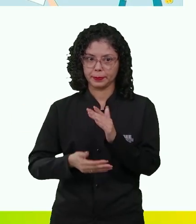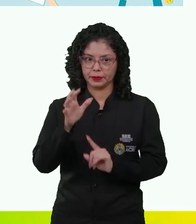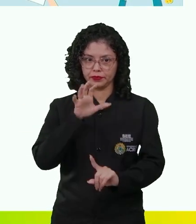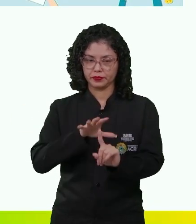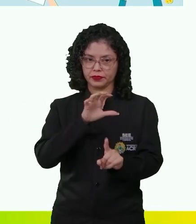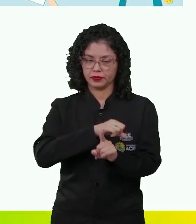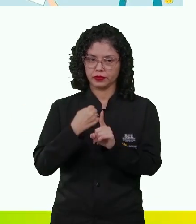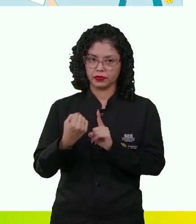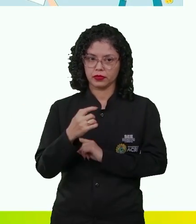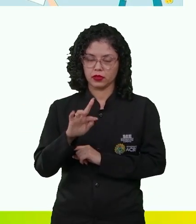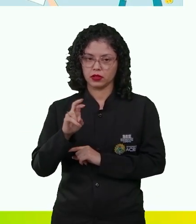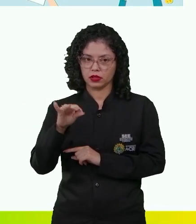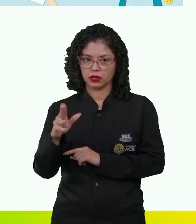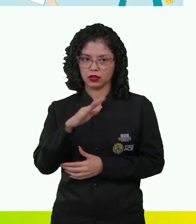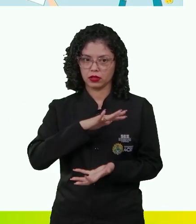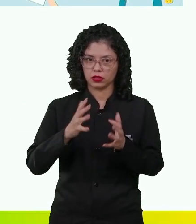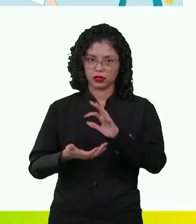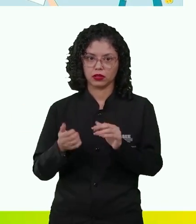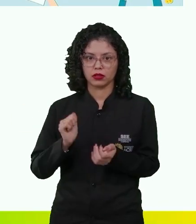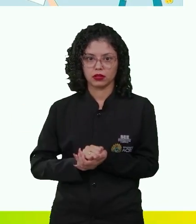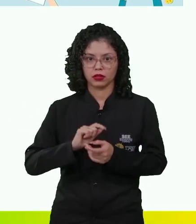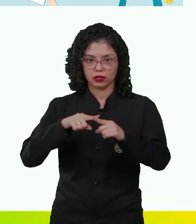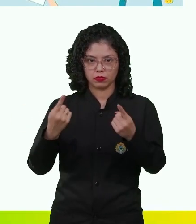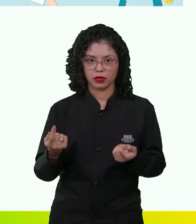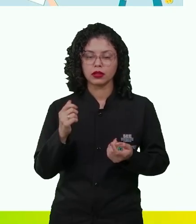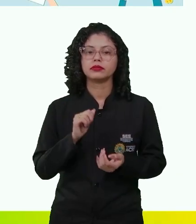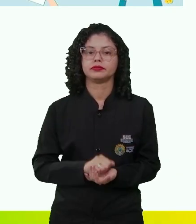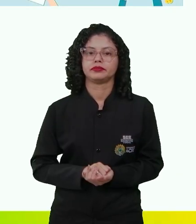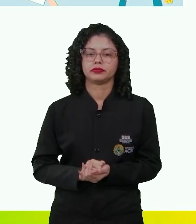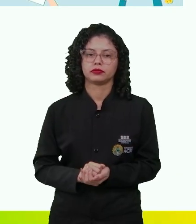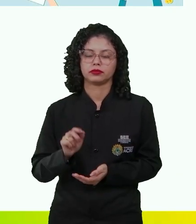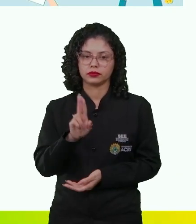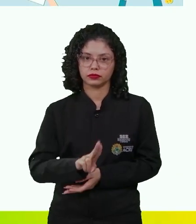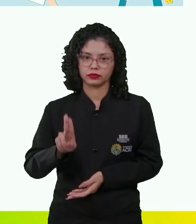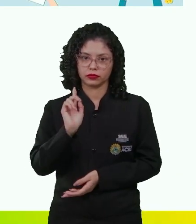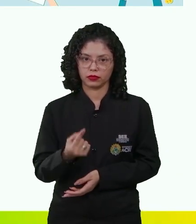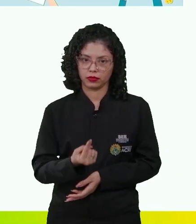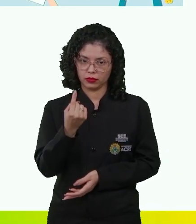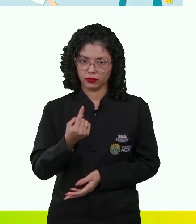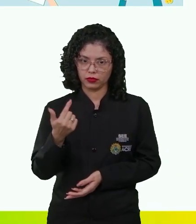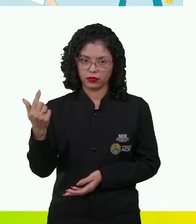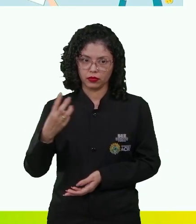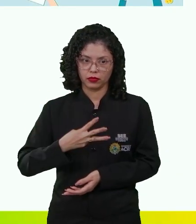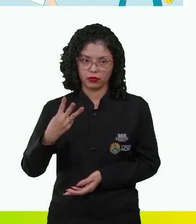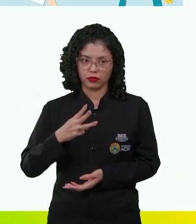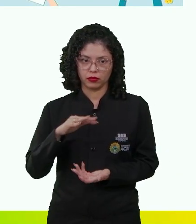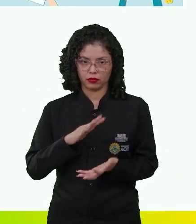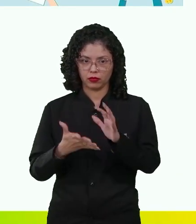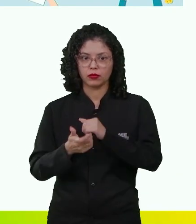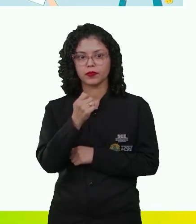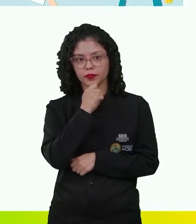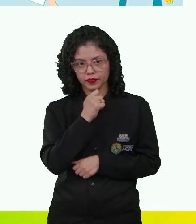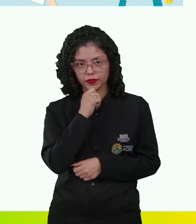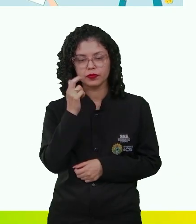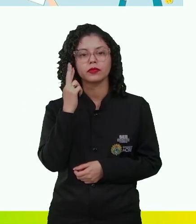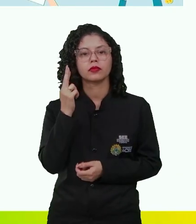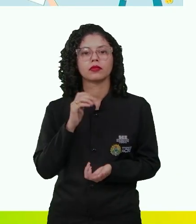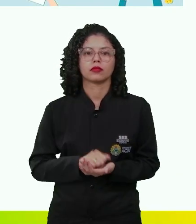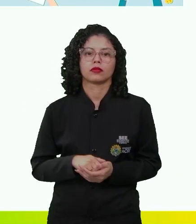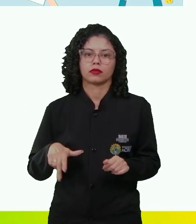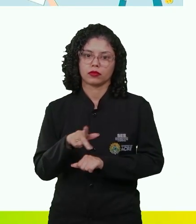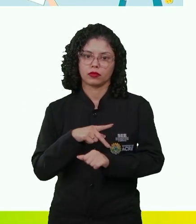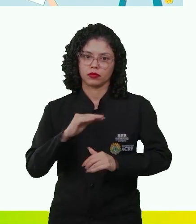da influência socialista no planeta. No entanto, usar o primeiro e o terceiro mundo ainda é comum